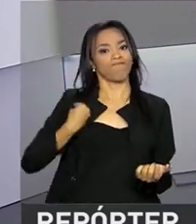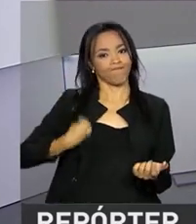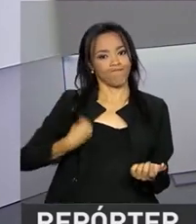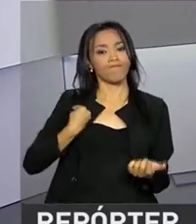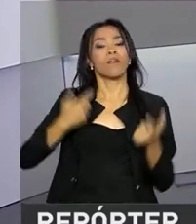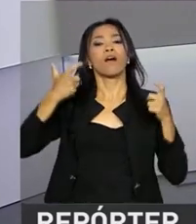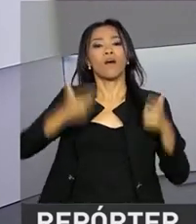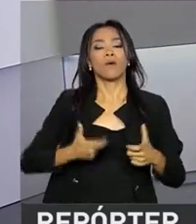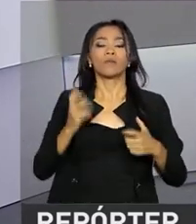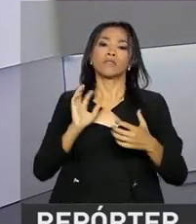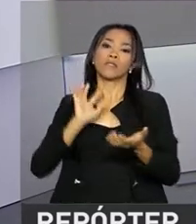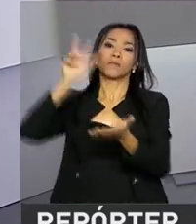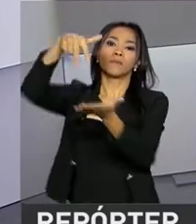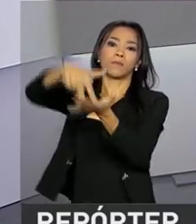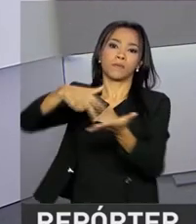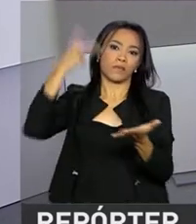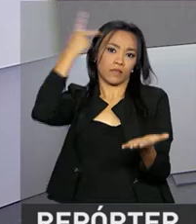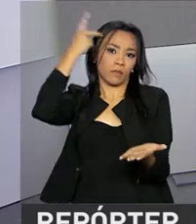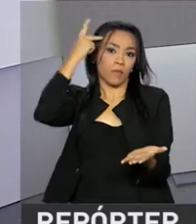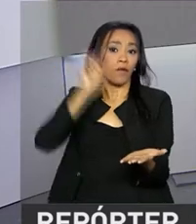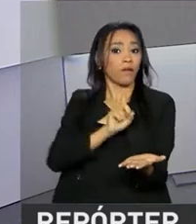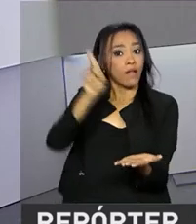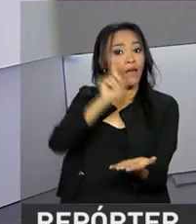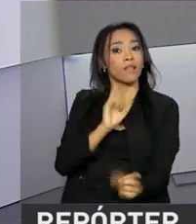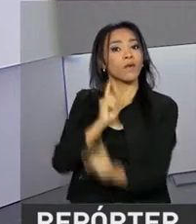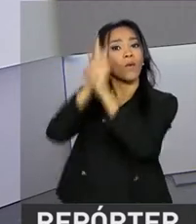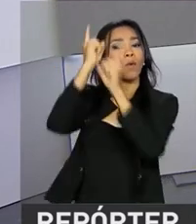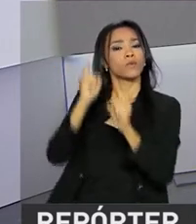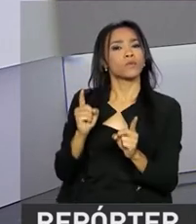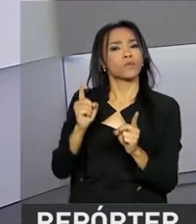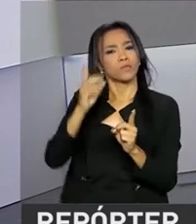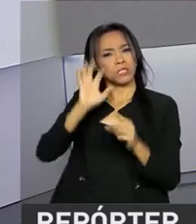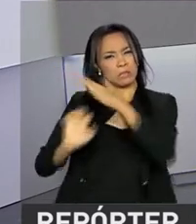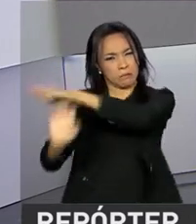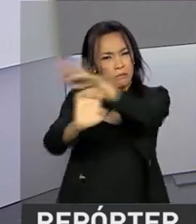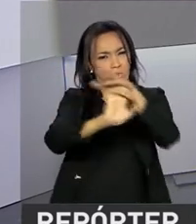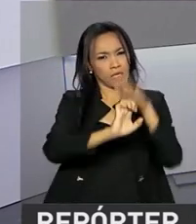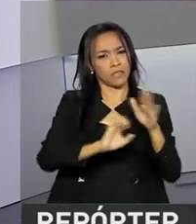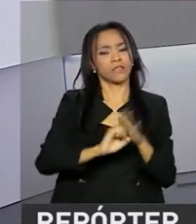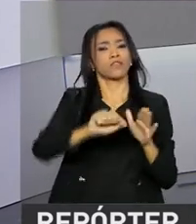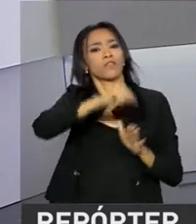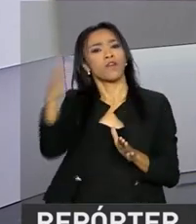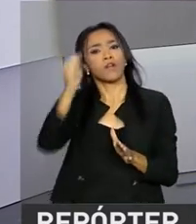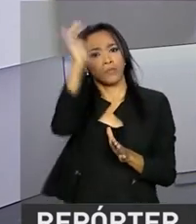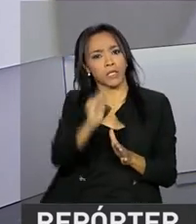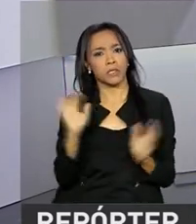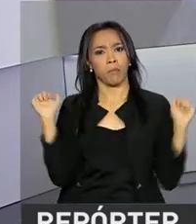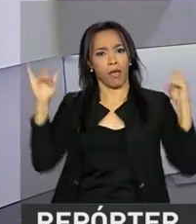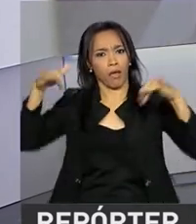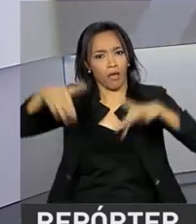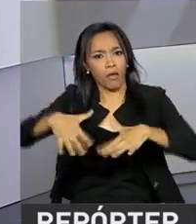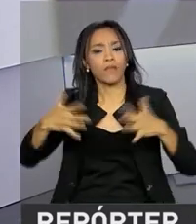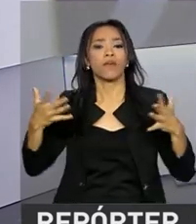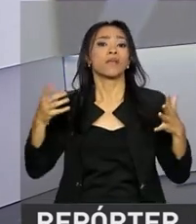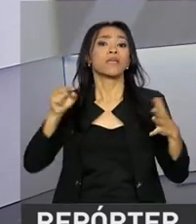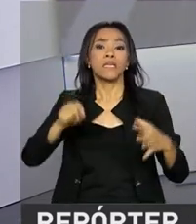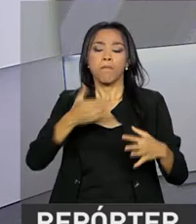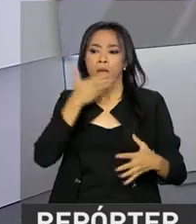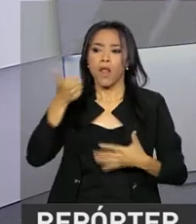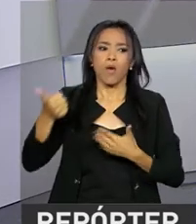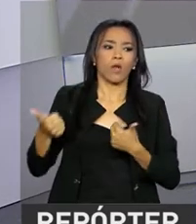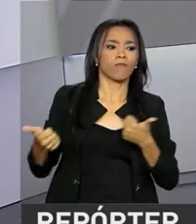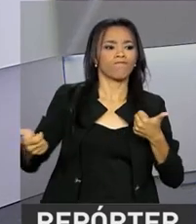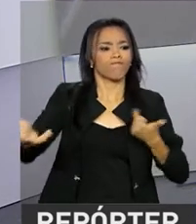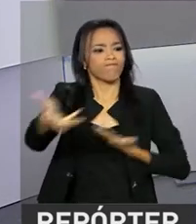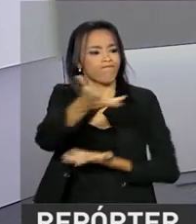ele participou de encontro com investidores estrangeiros ele lembrou que a melhora do ambiente econômico se deve à